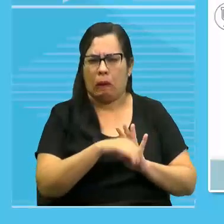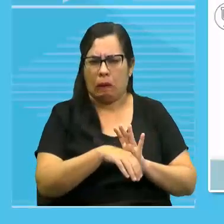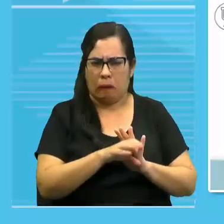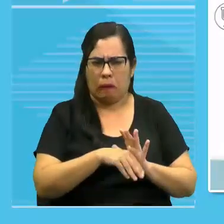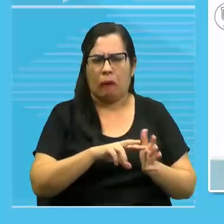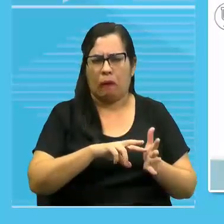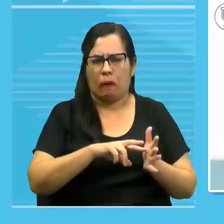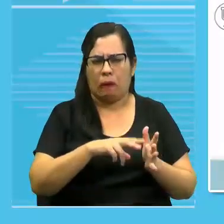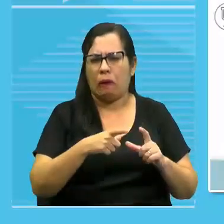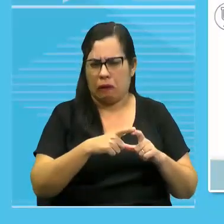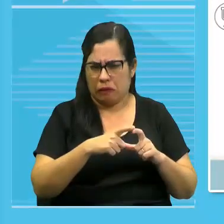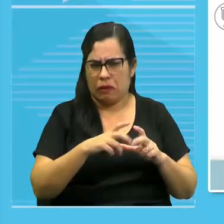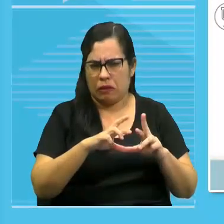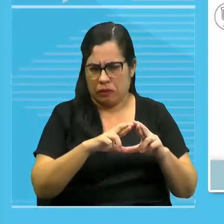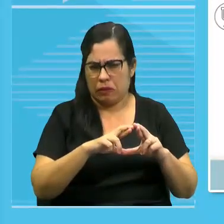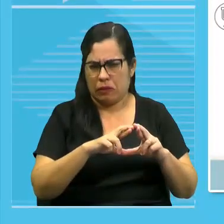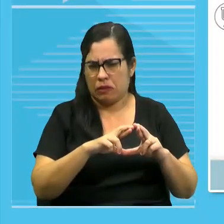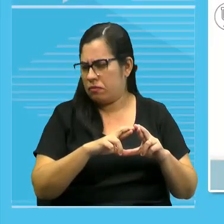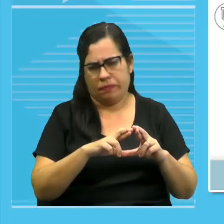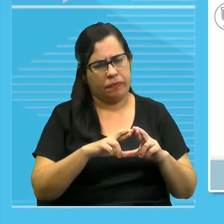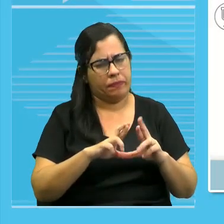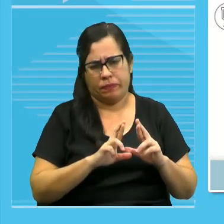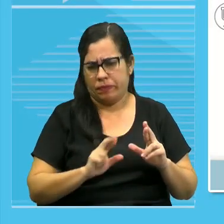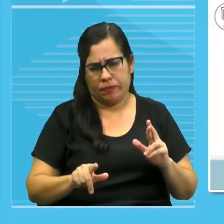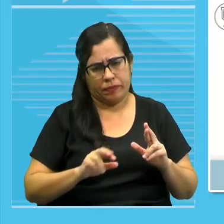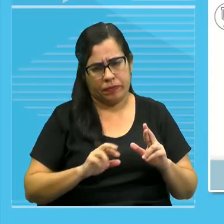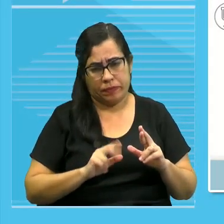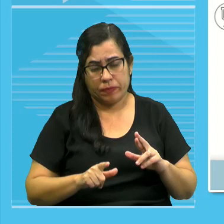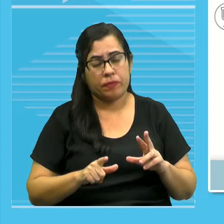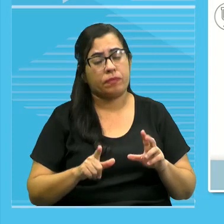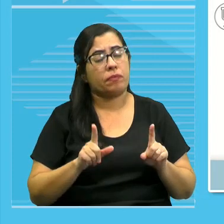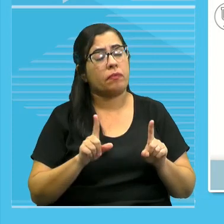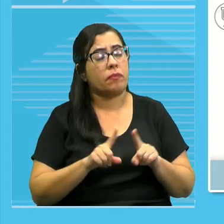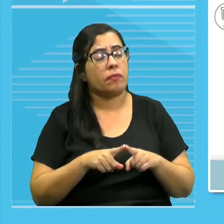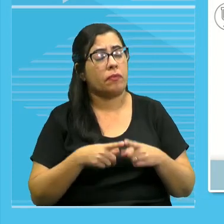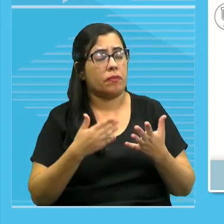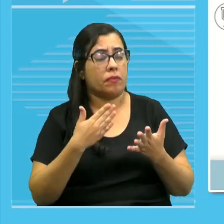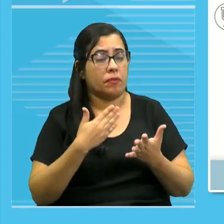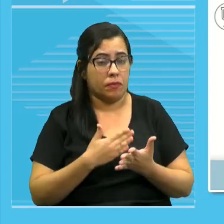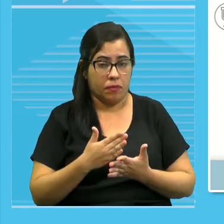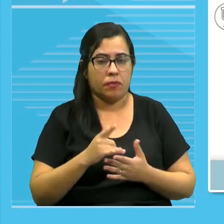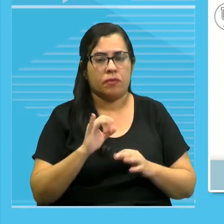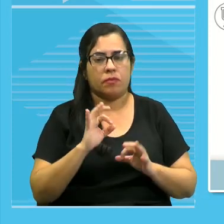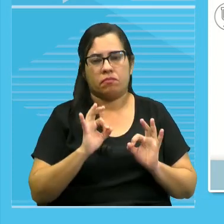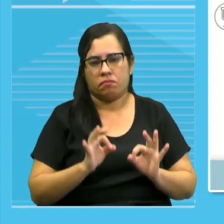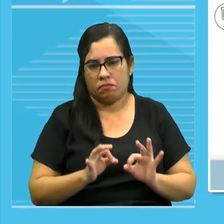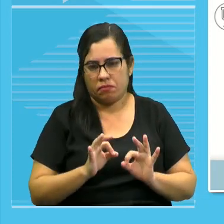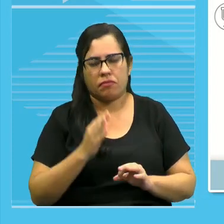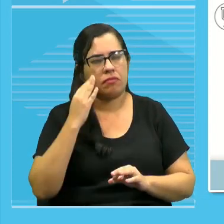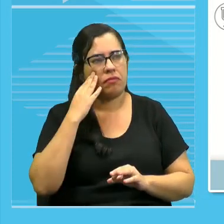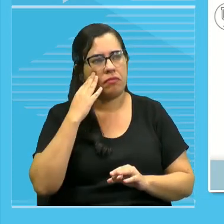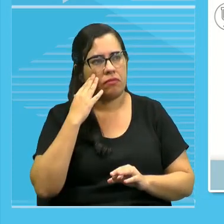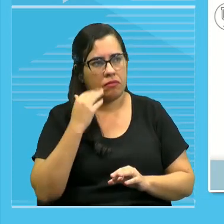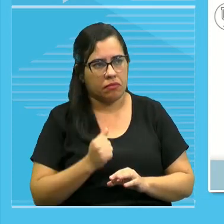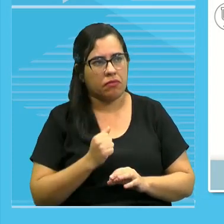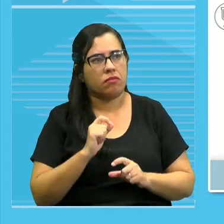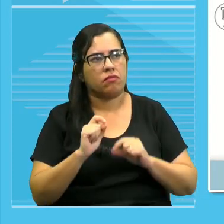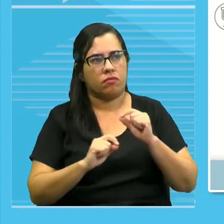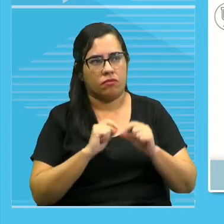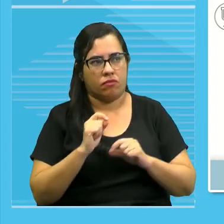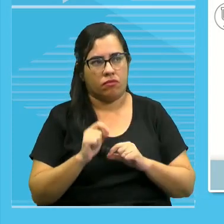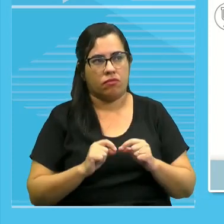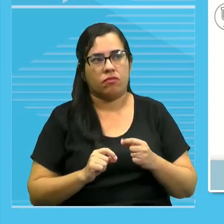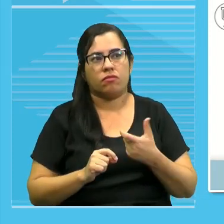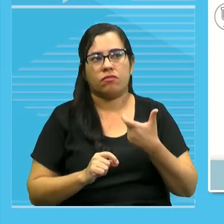é como ele começa ele fala que se acredita que a popularidade do